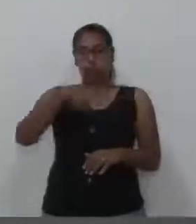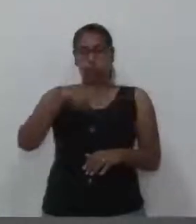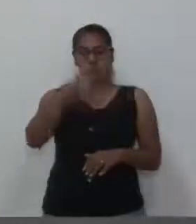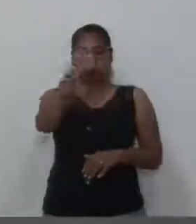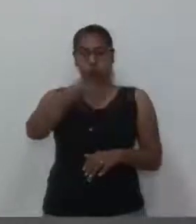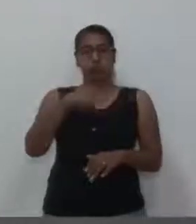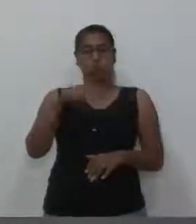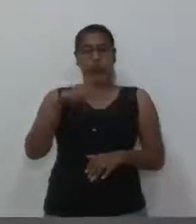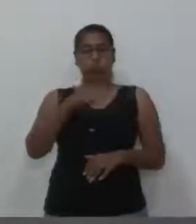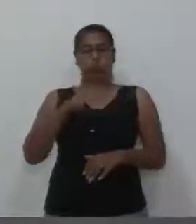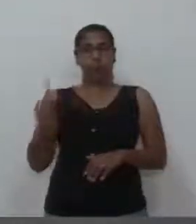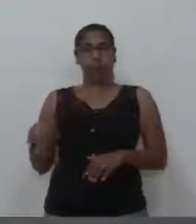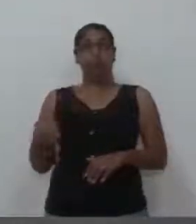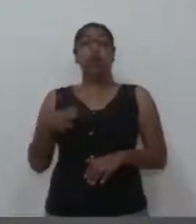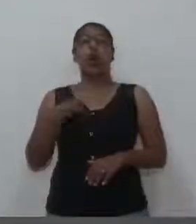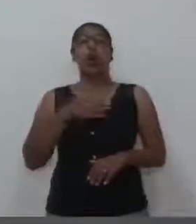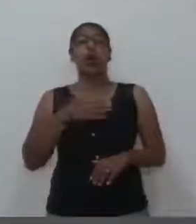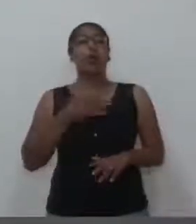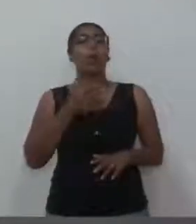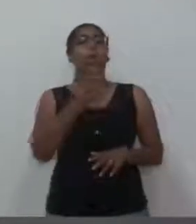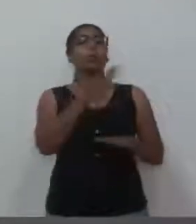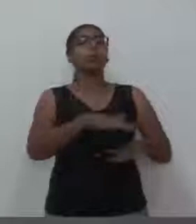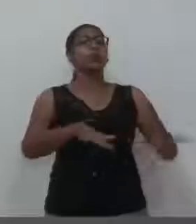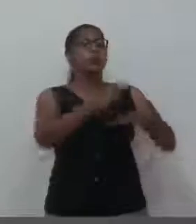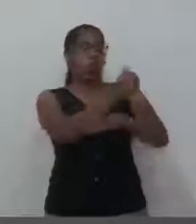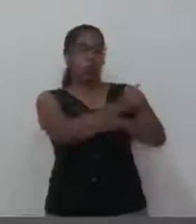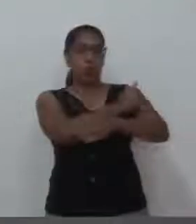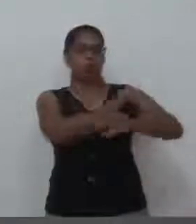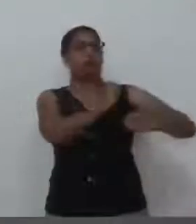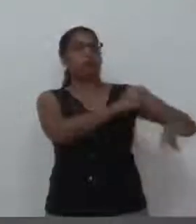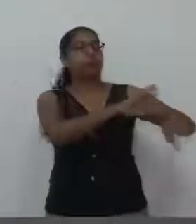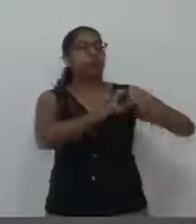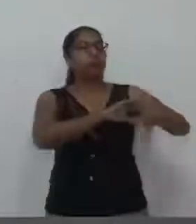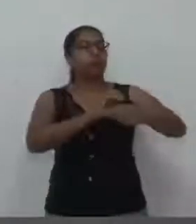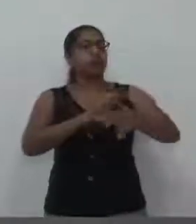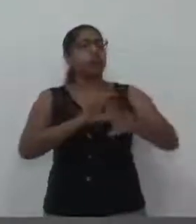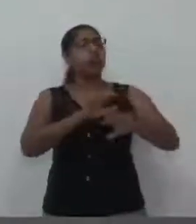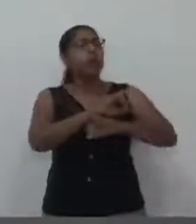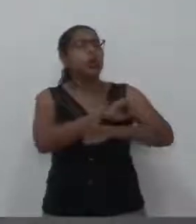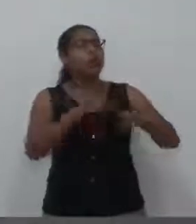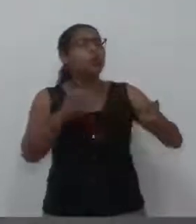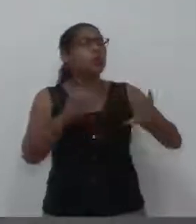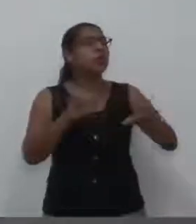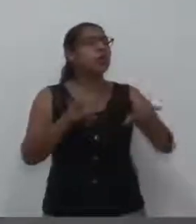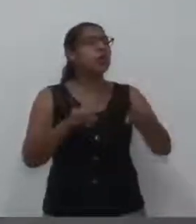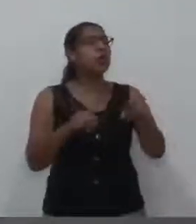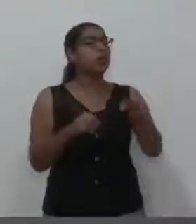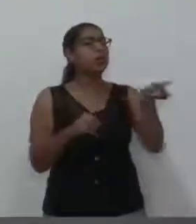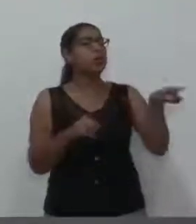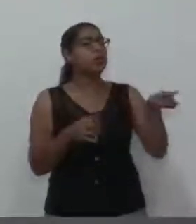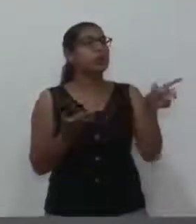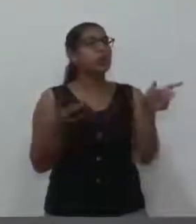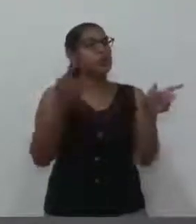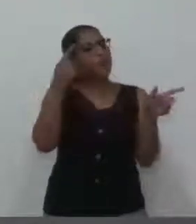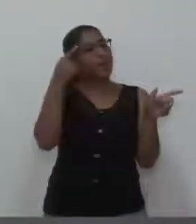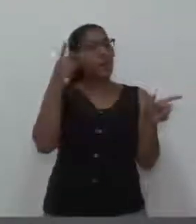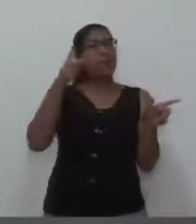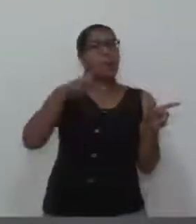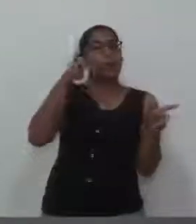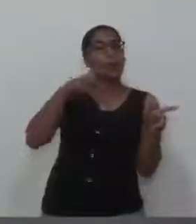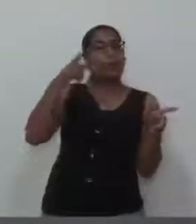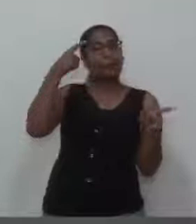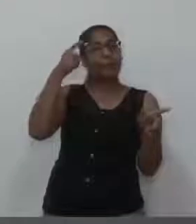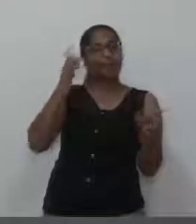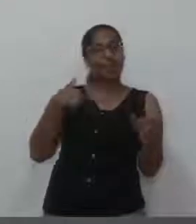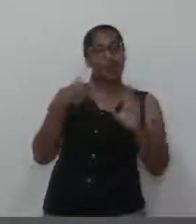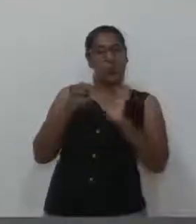aí eu gosto de provocá-los para entender por que essa algeriza, esse distanciamento da questão política partidária, não é? A gente tem que pensar